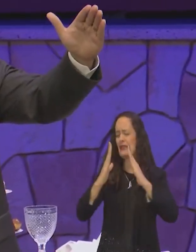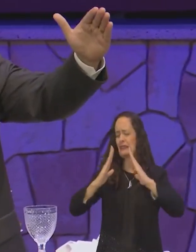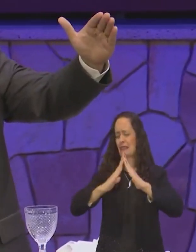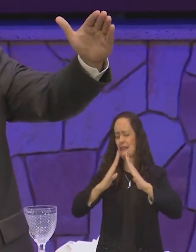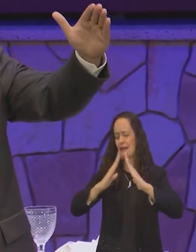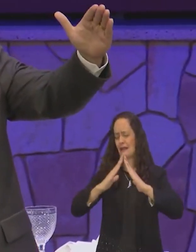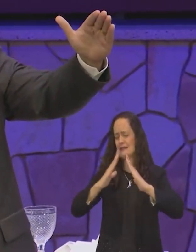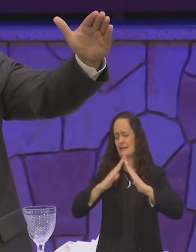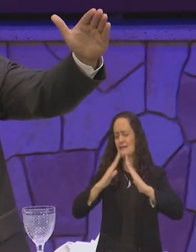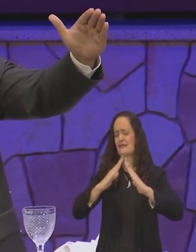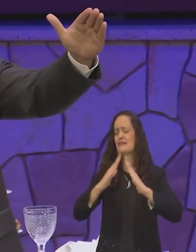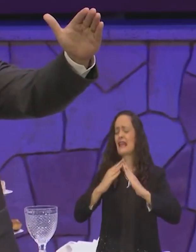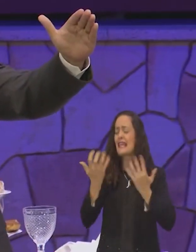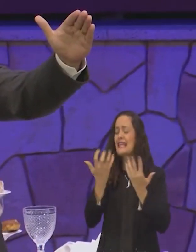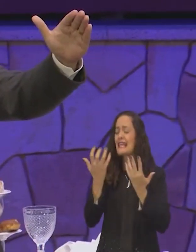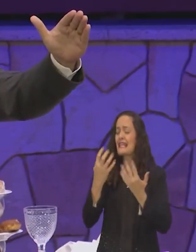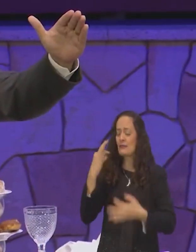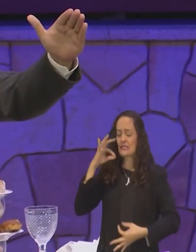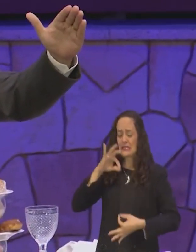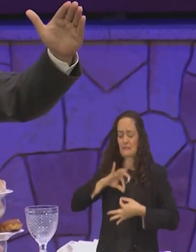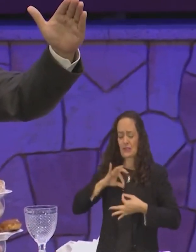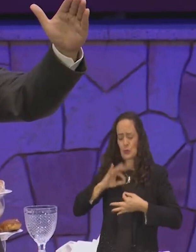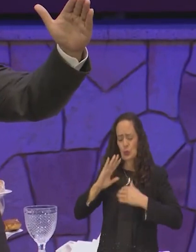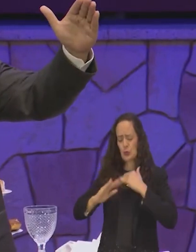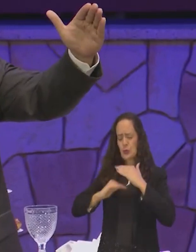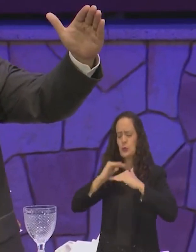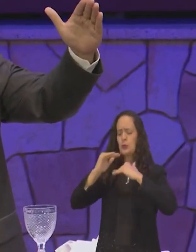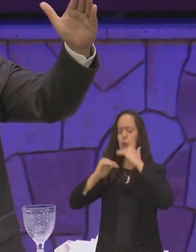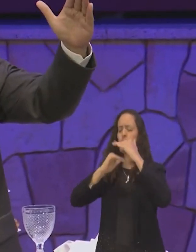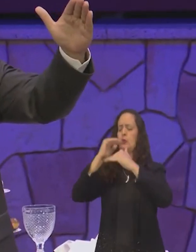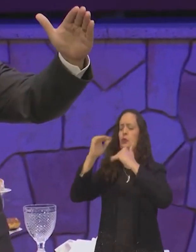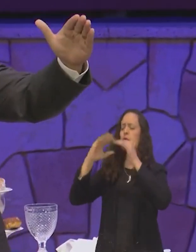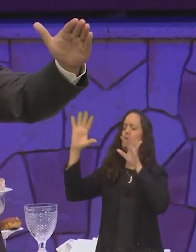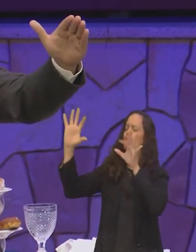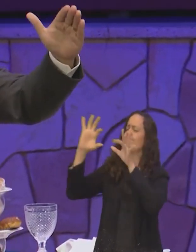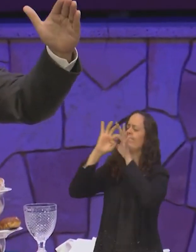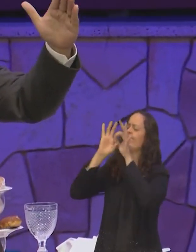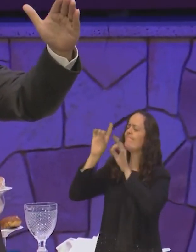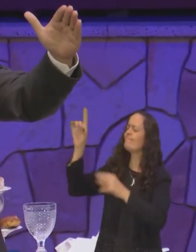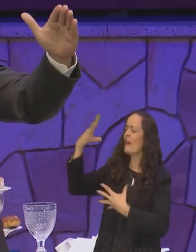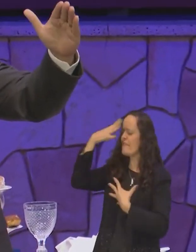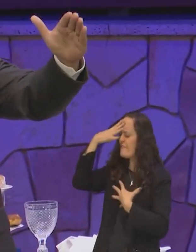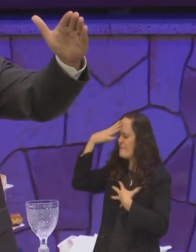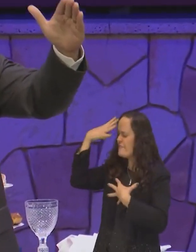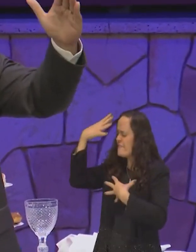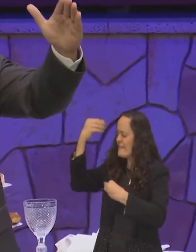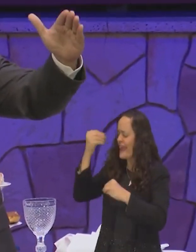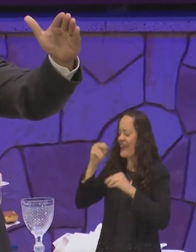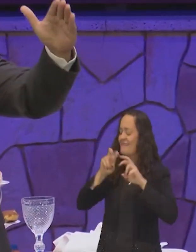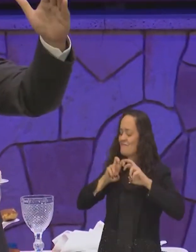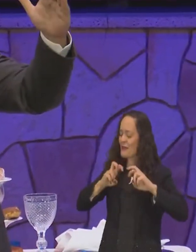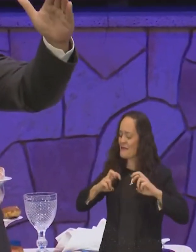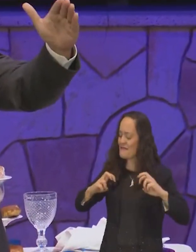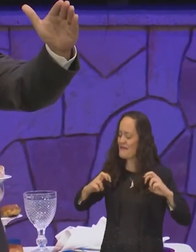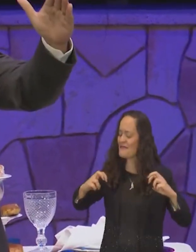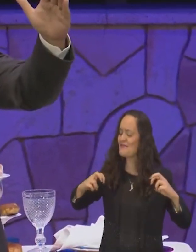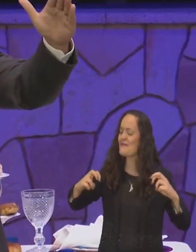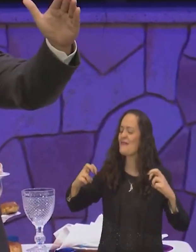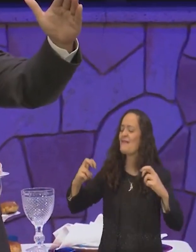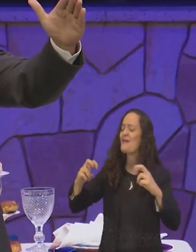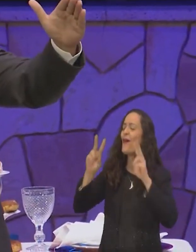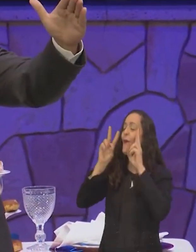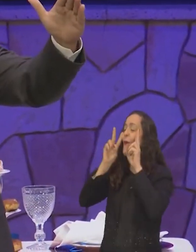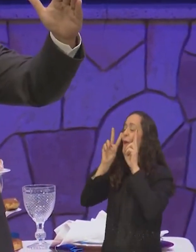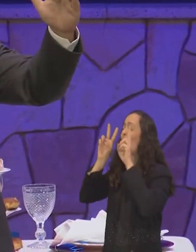Nós queremos crescer espiritualmente com o Senhor, estando com a nossa fé ao redor, olhando para